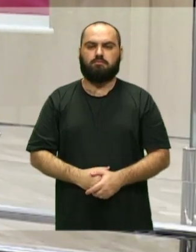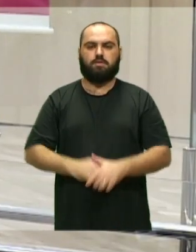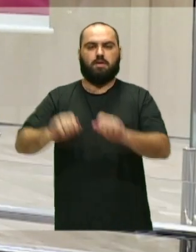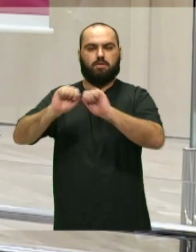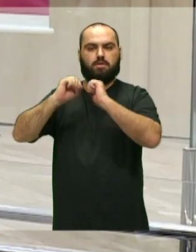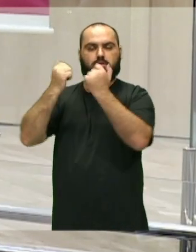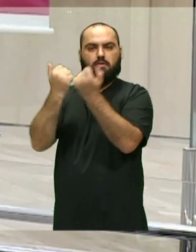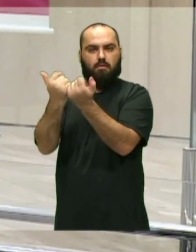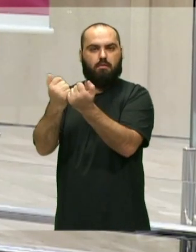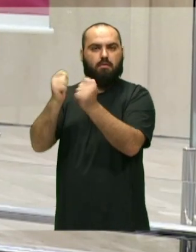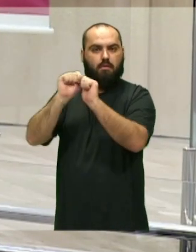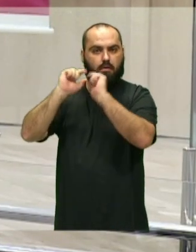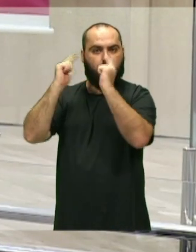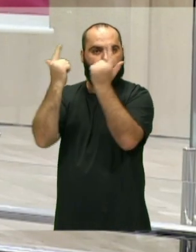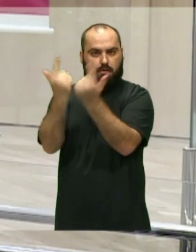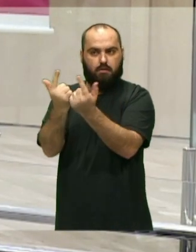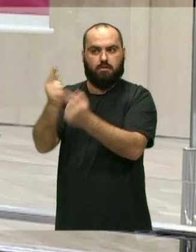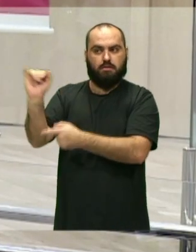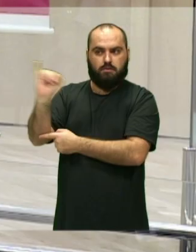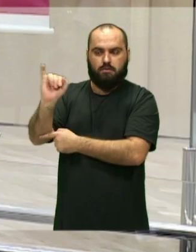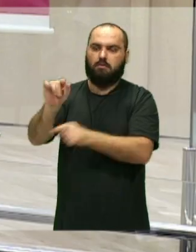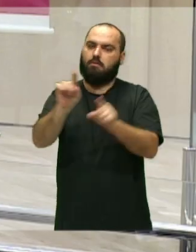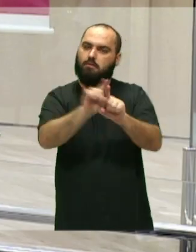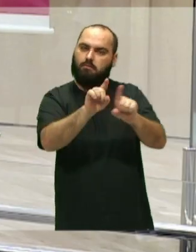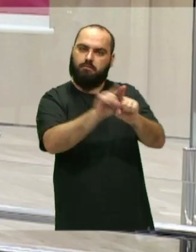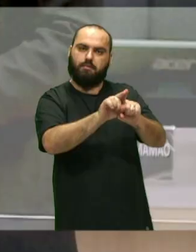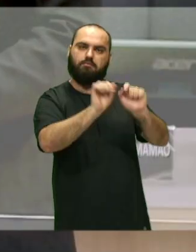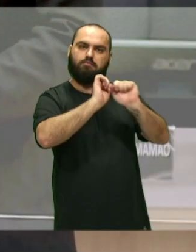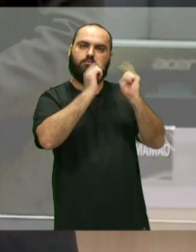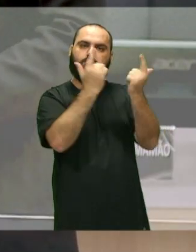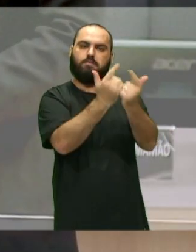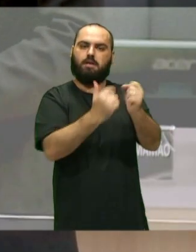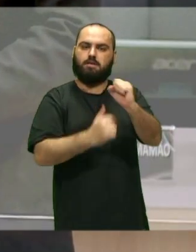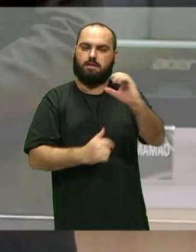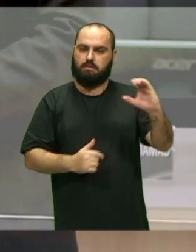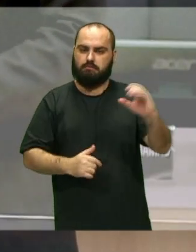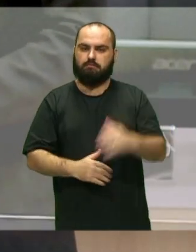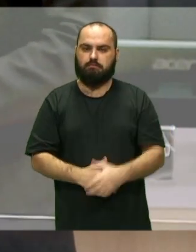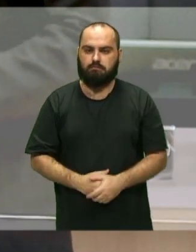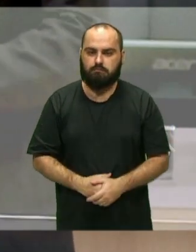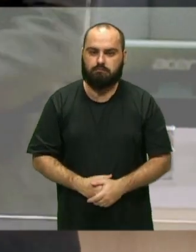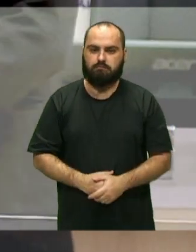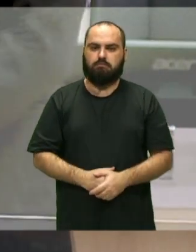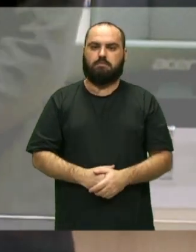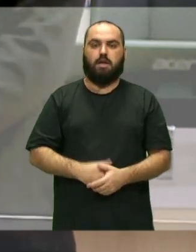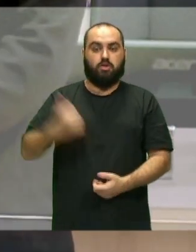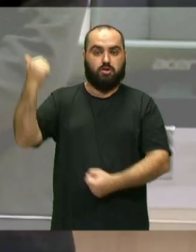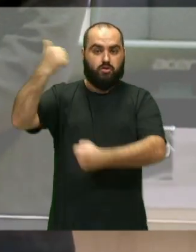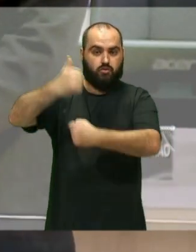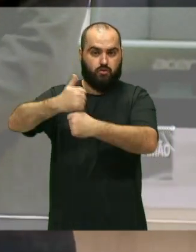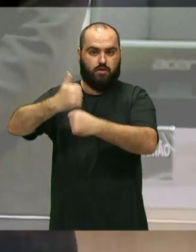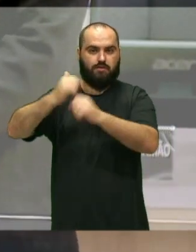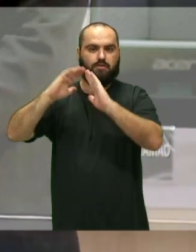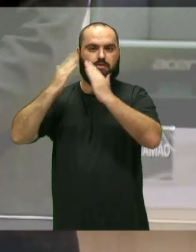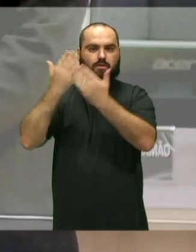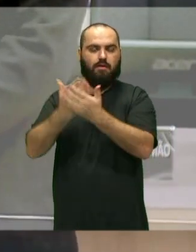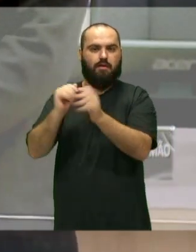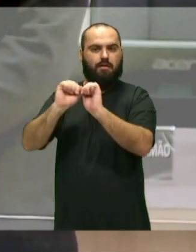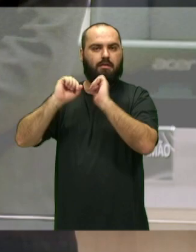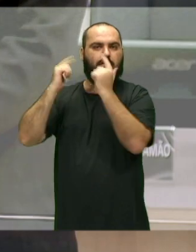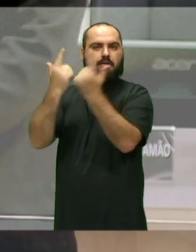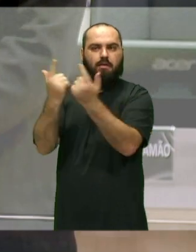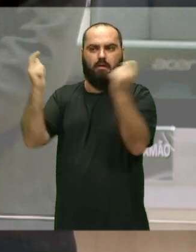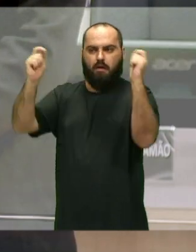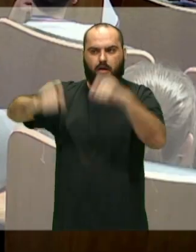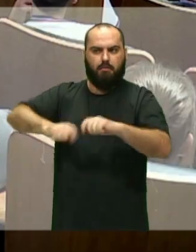escolas do Legislativo de Itajaí e da Assembleia Catarinense conforme a diretora da escola da alesc a intenção é fazer a capacitação